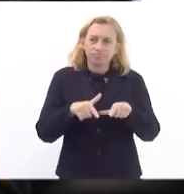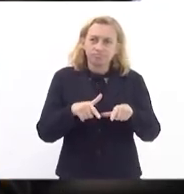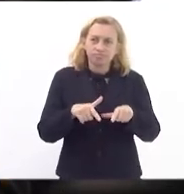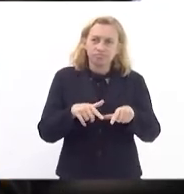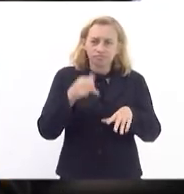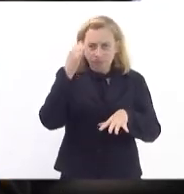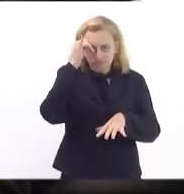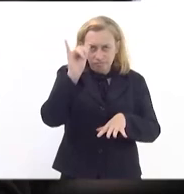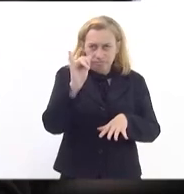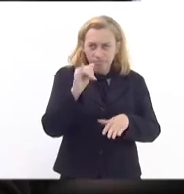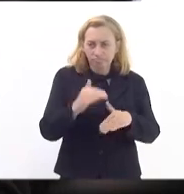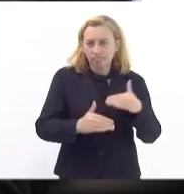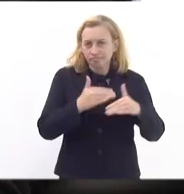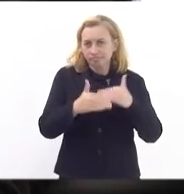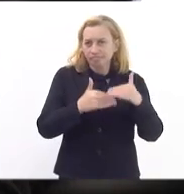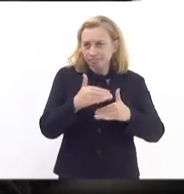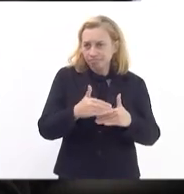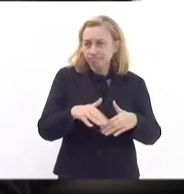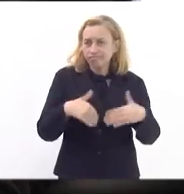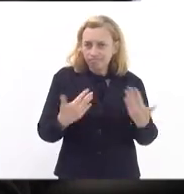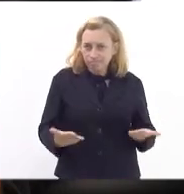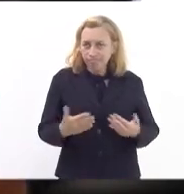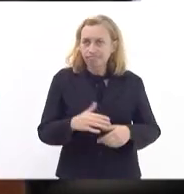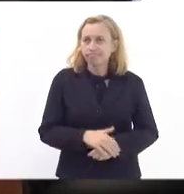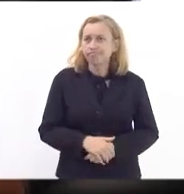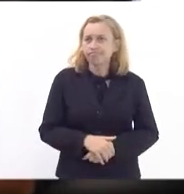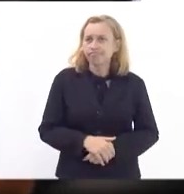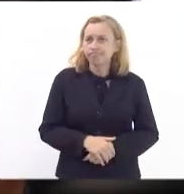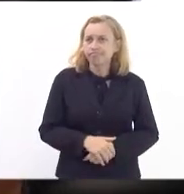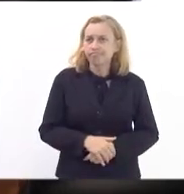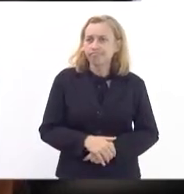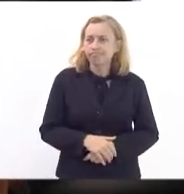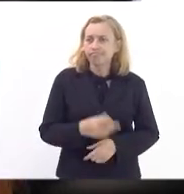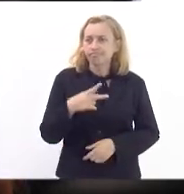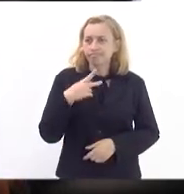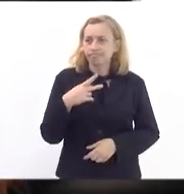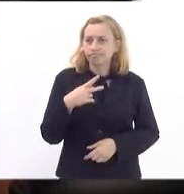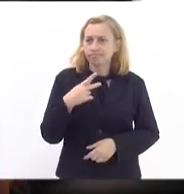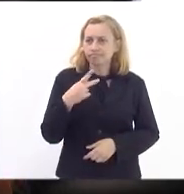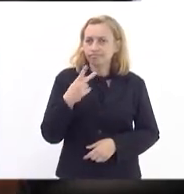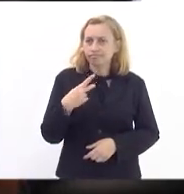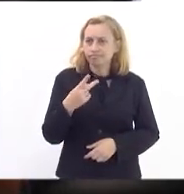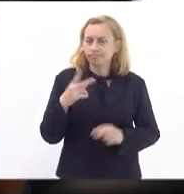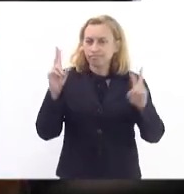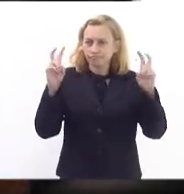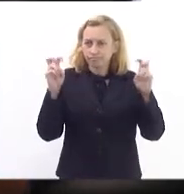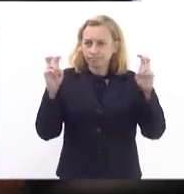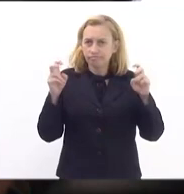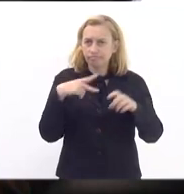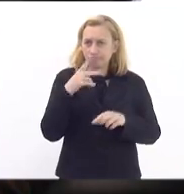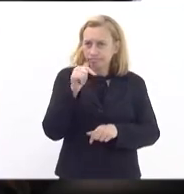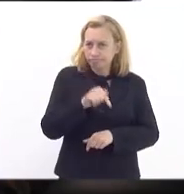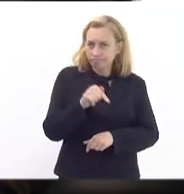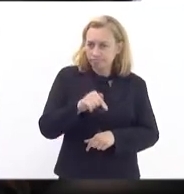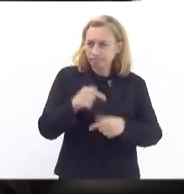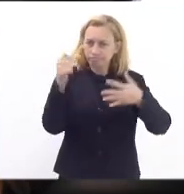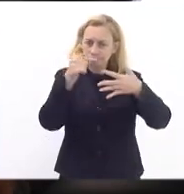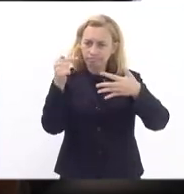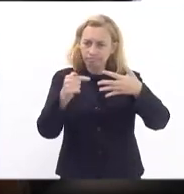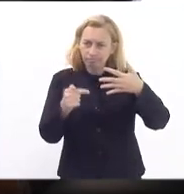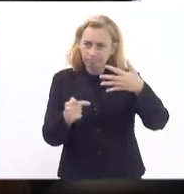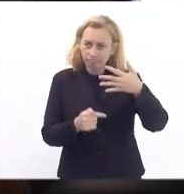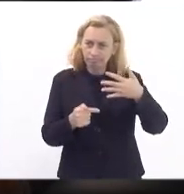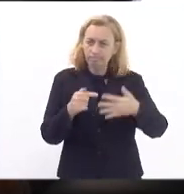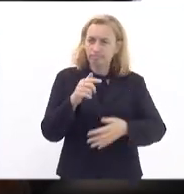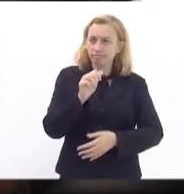preventiva esse processo né Acho que trouxer aqui vários várias atuações com pontuais